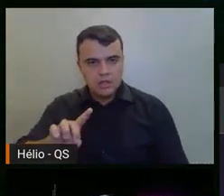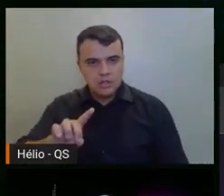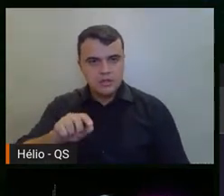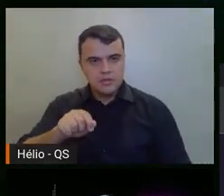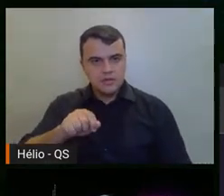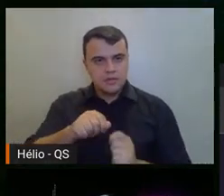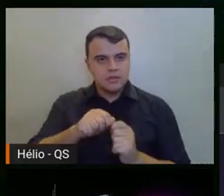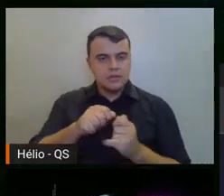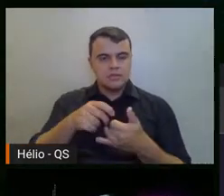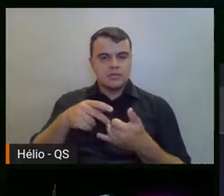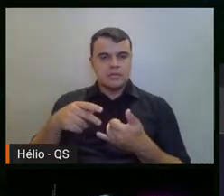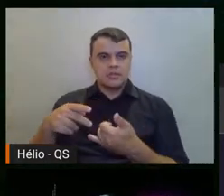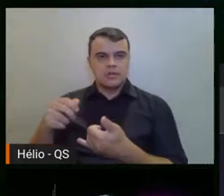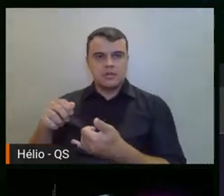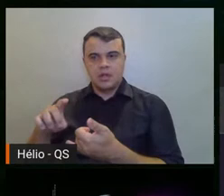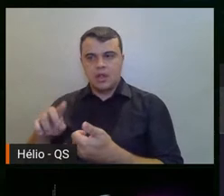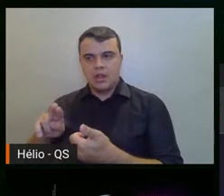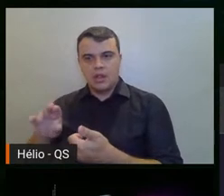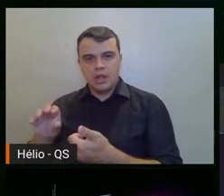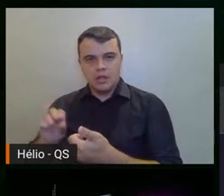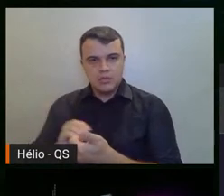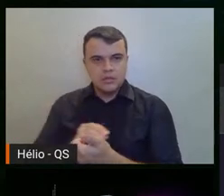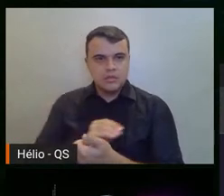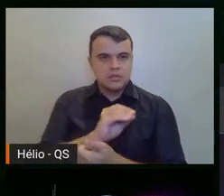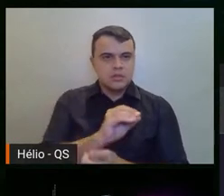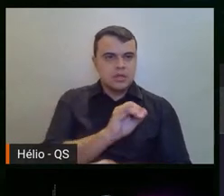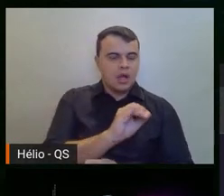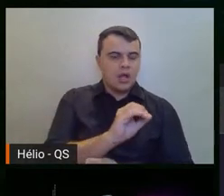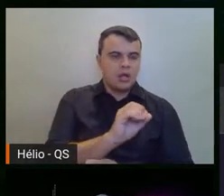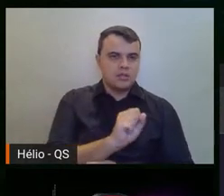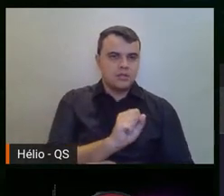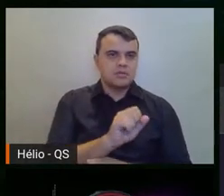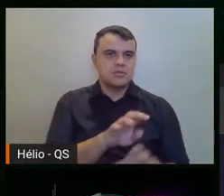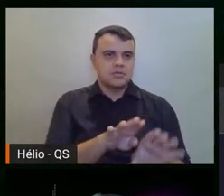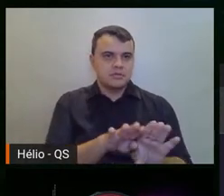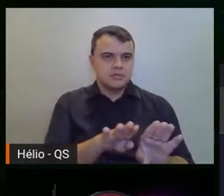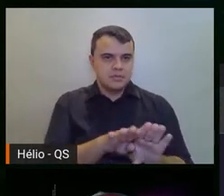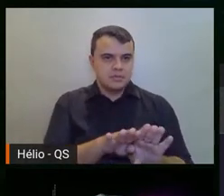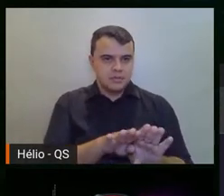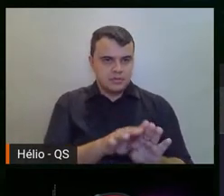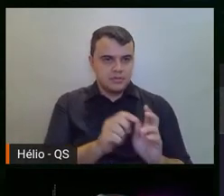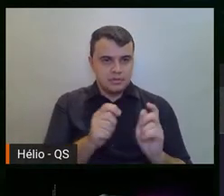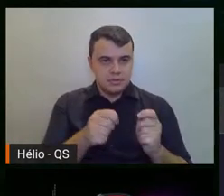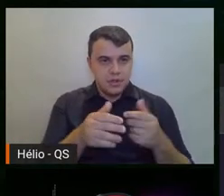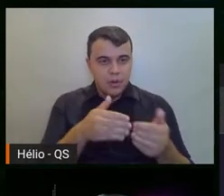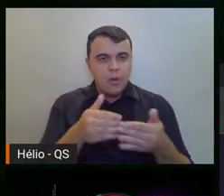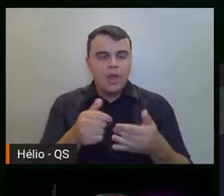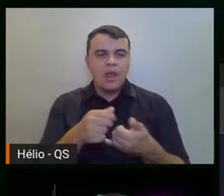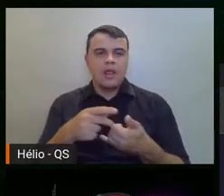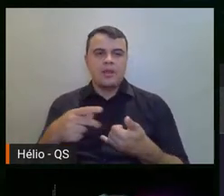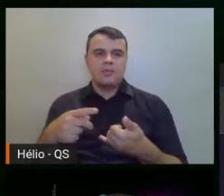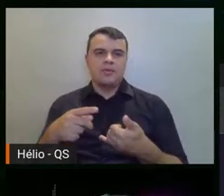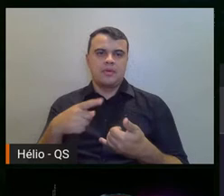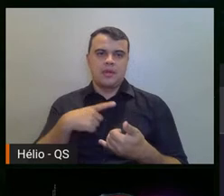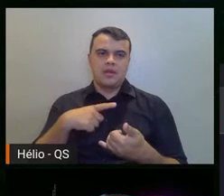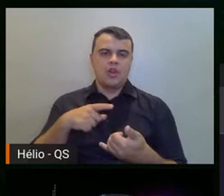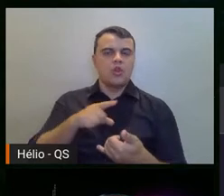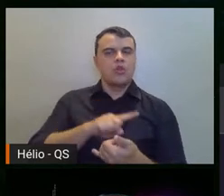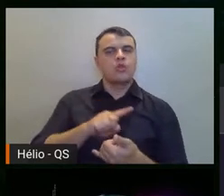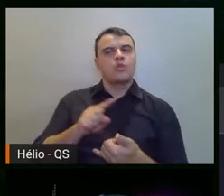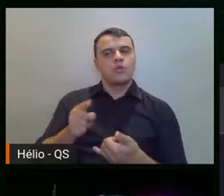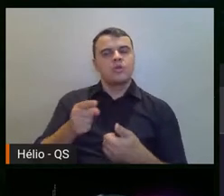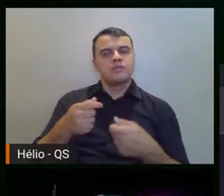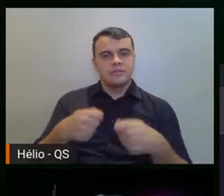uma aplicação no Android sem fazer rodar no iOS também né assim quando você faz uma qualquer app né você tem que saber rodar nos dois